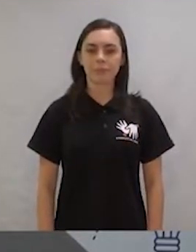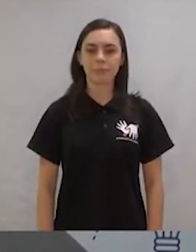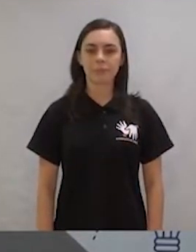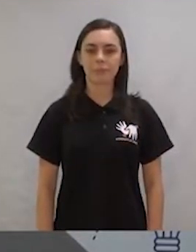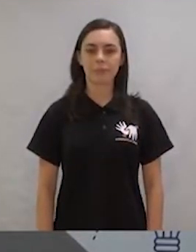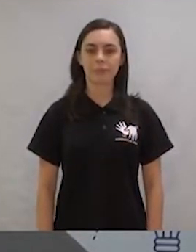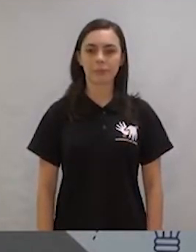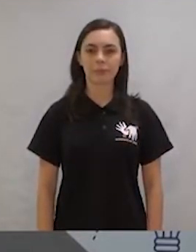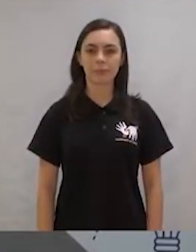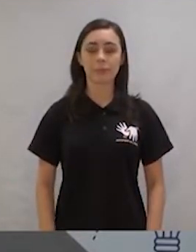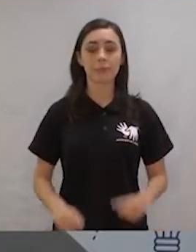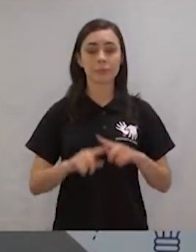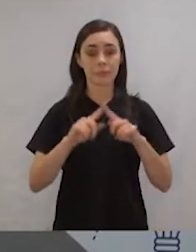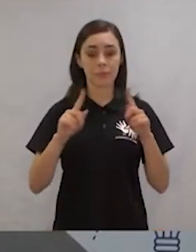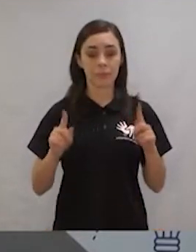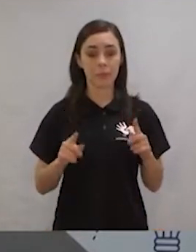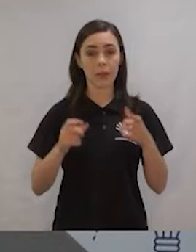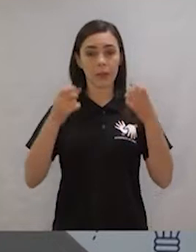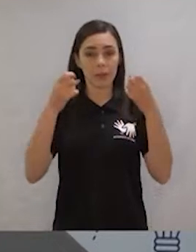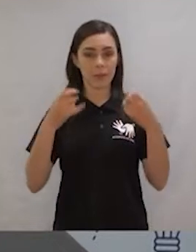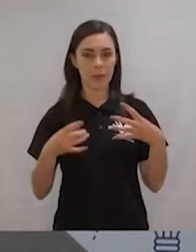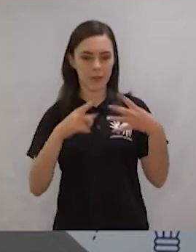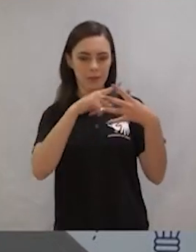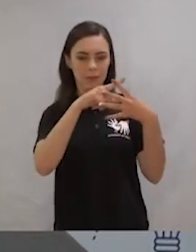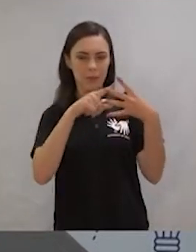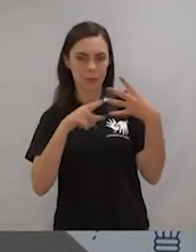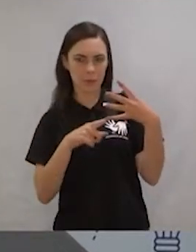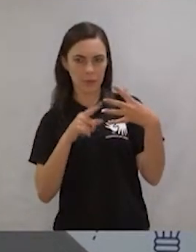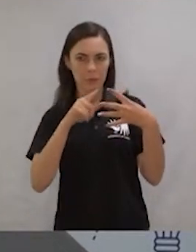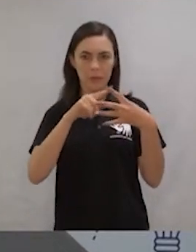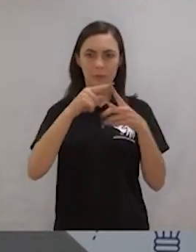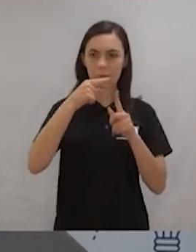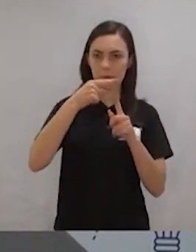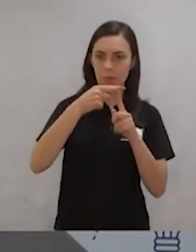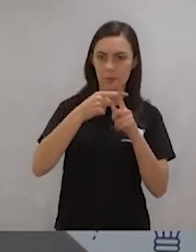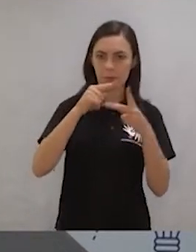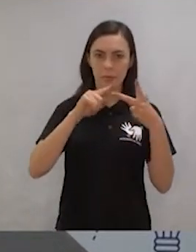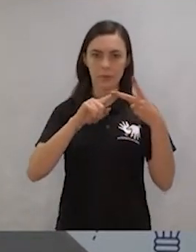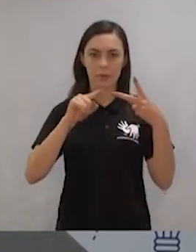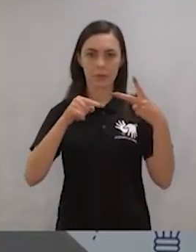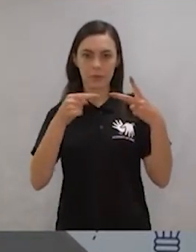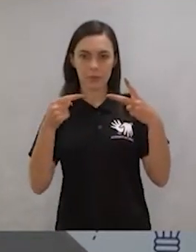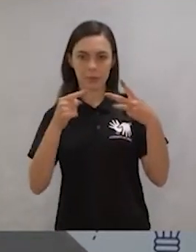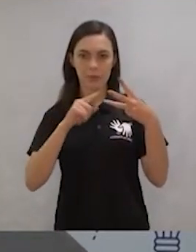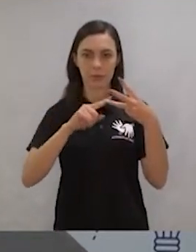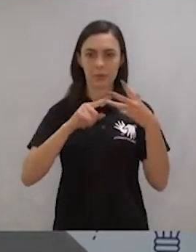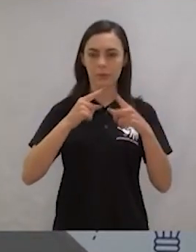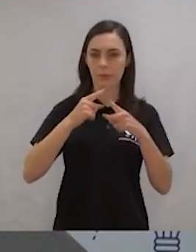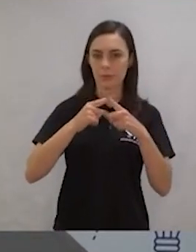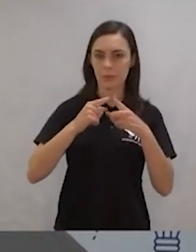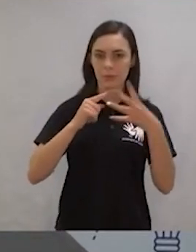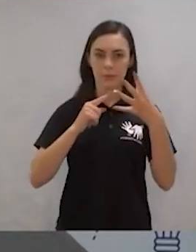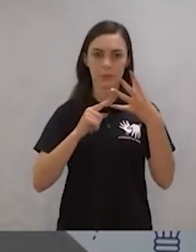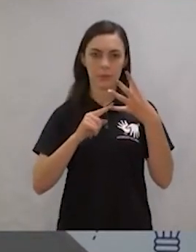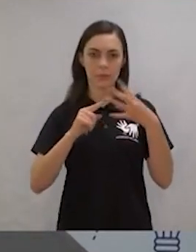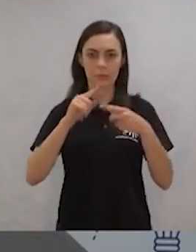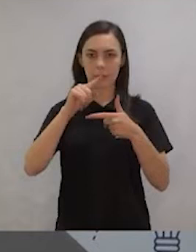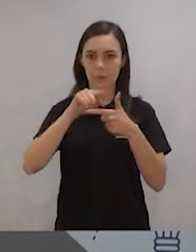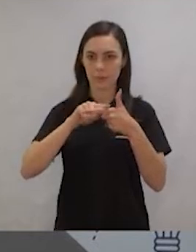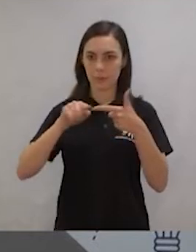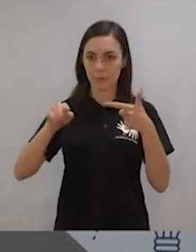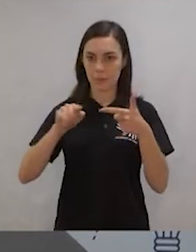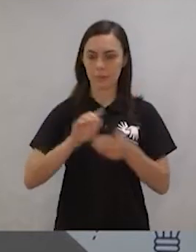Mas, falamos então das 4 operações. Adição, subtração, multiplicação e